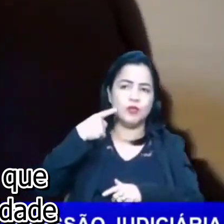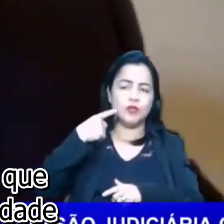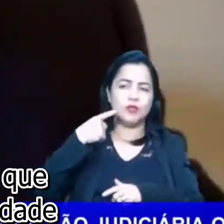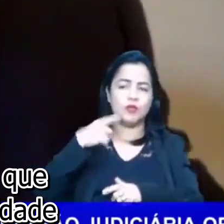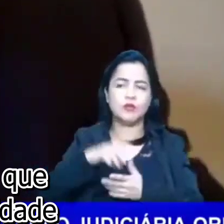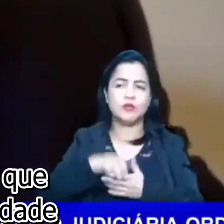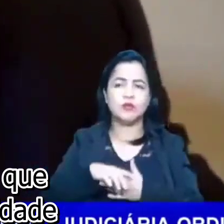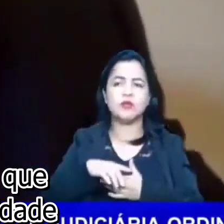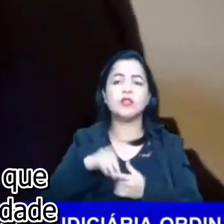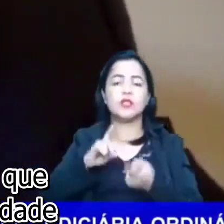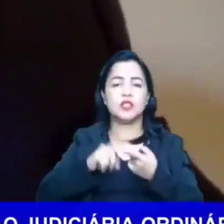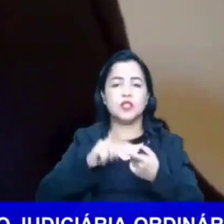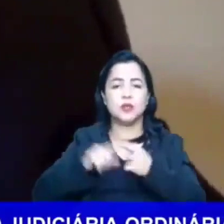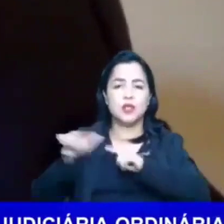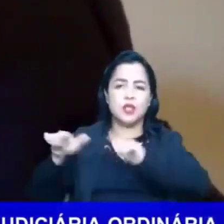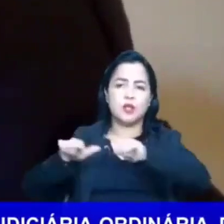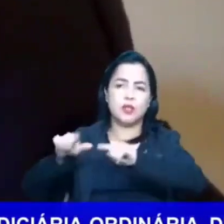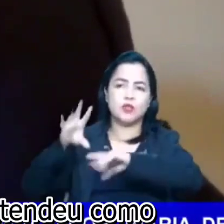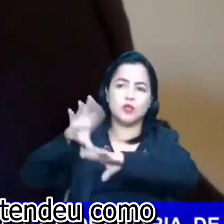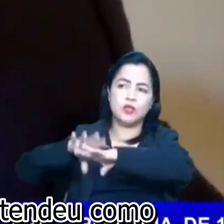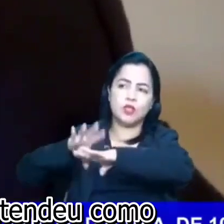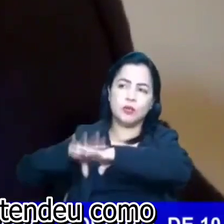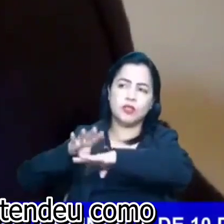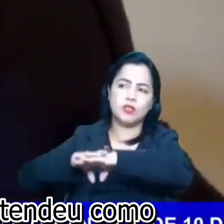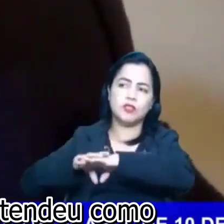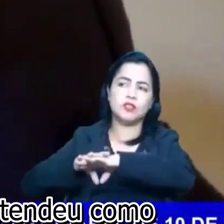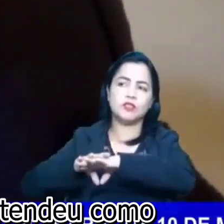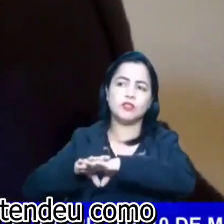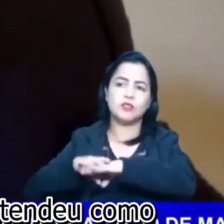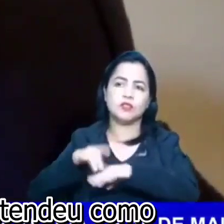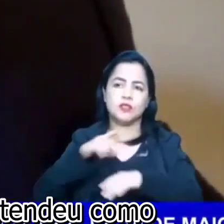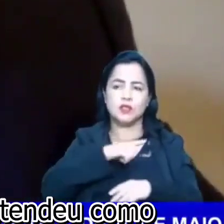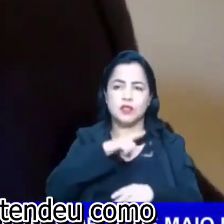e contabilidade, que foi